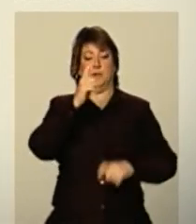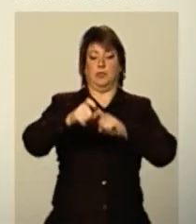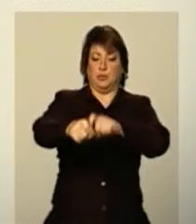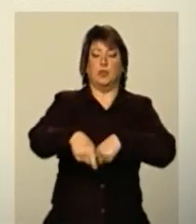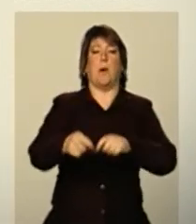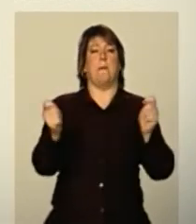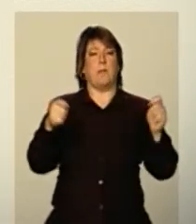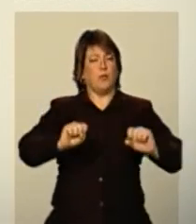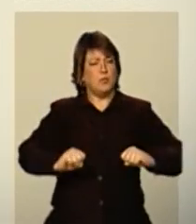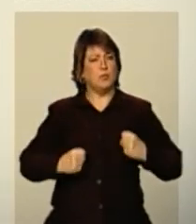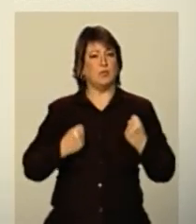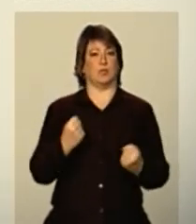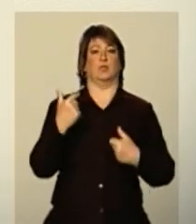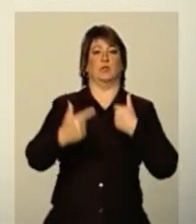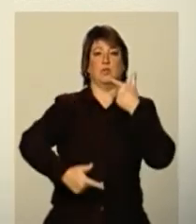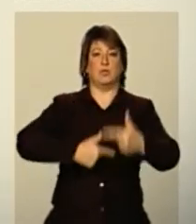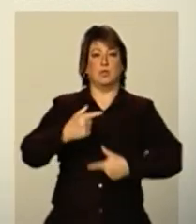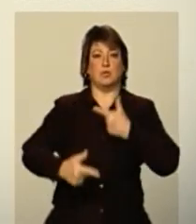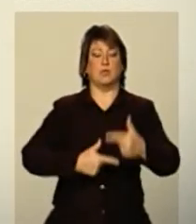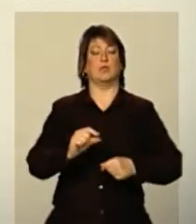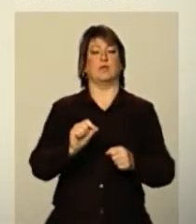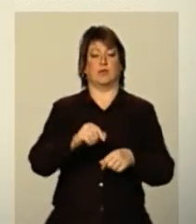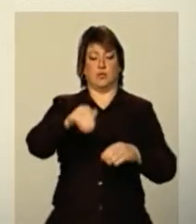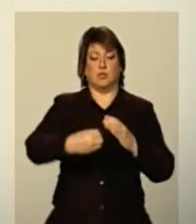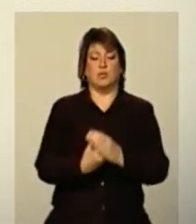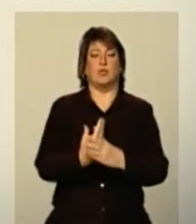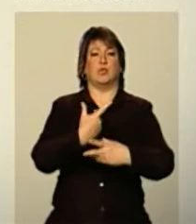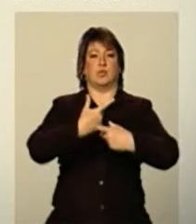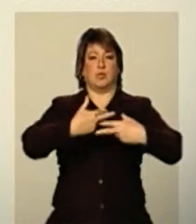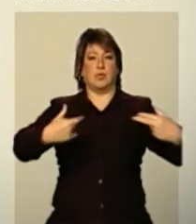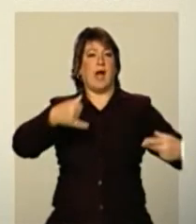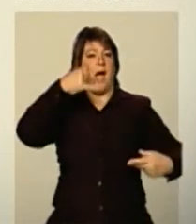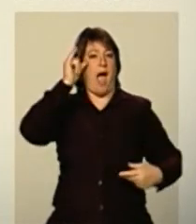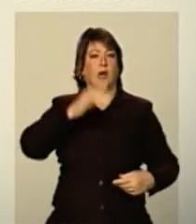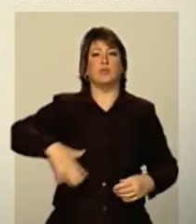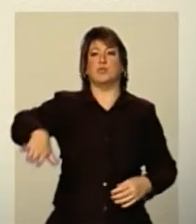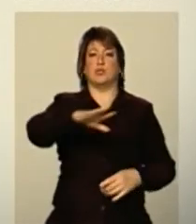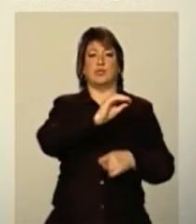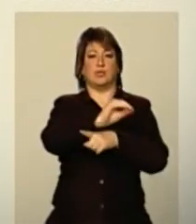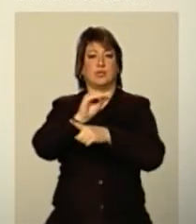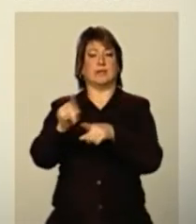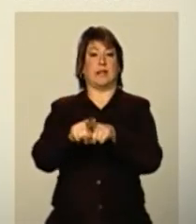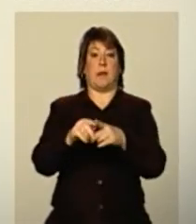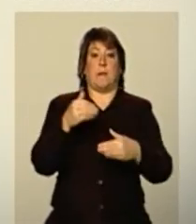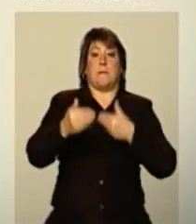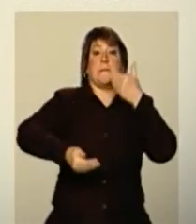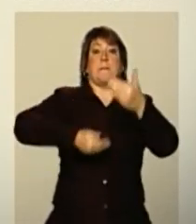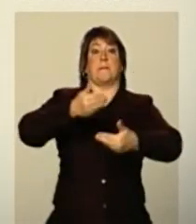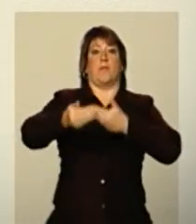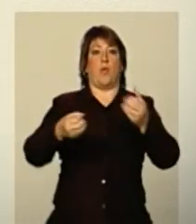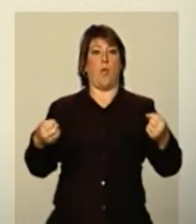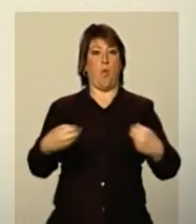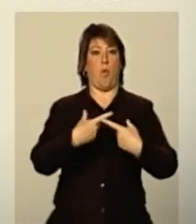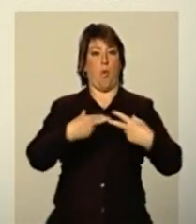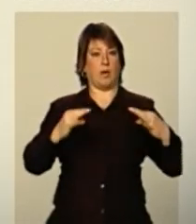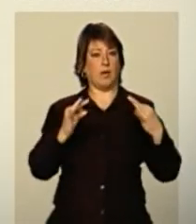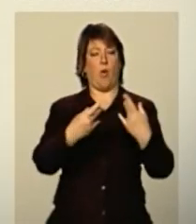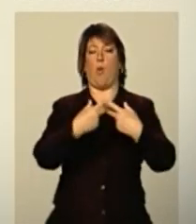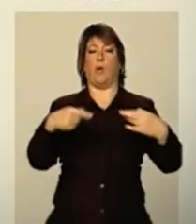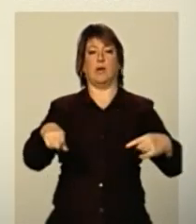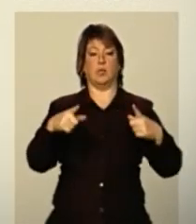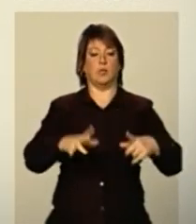concentrar seu esforço na produtividade da sua lavoura e do seu gado, na modernização de sua propriedade